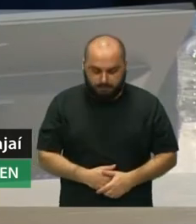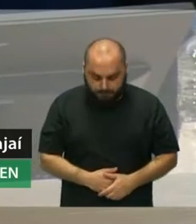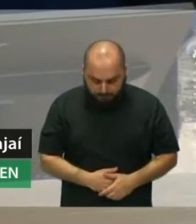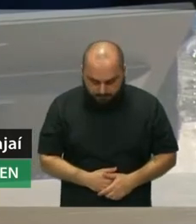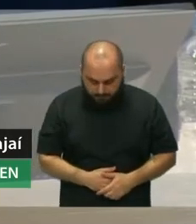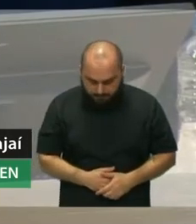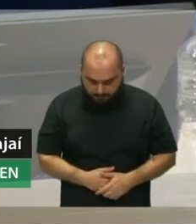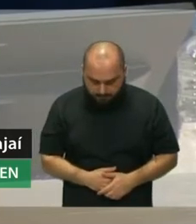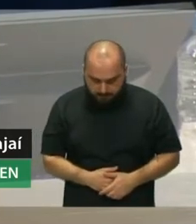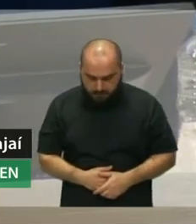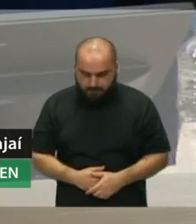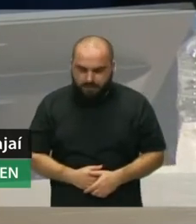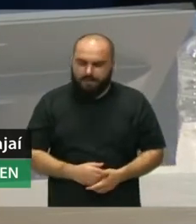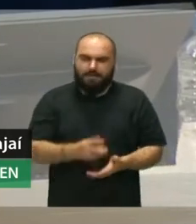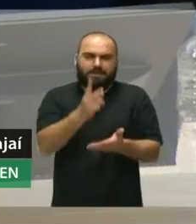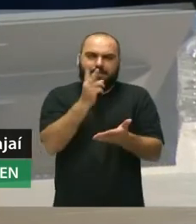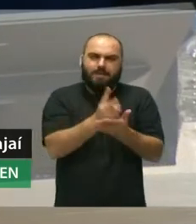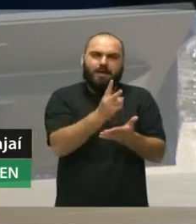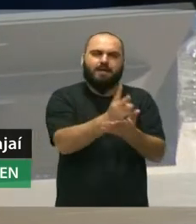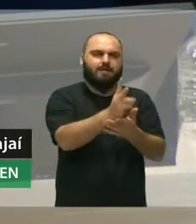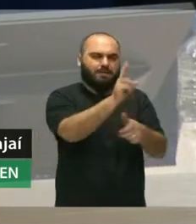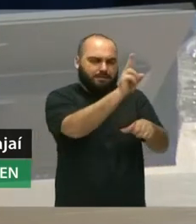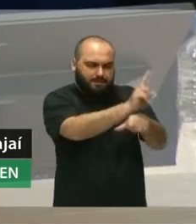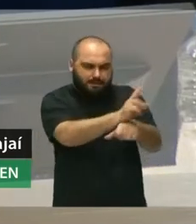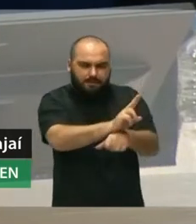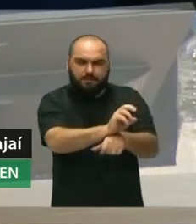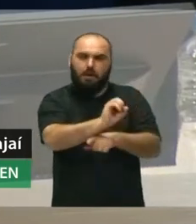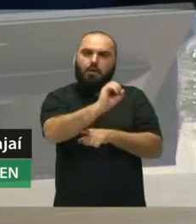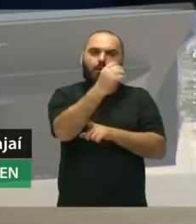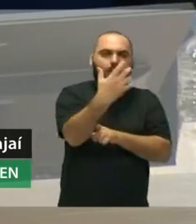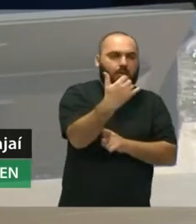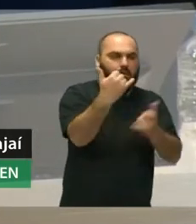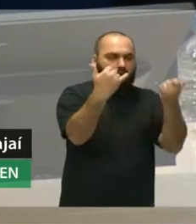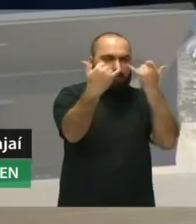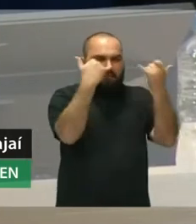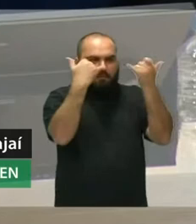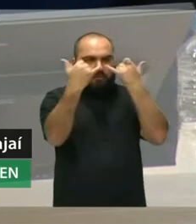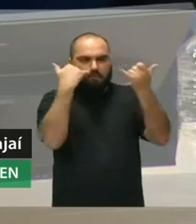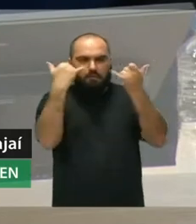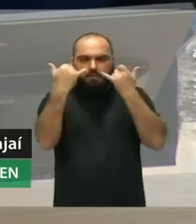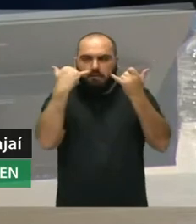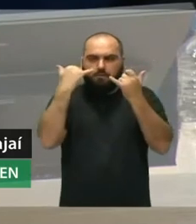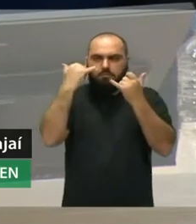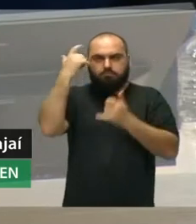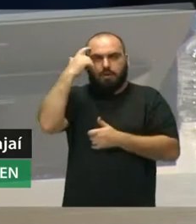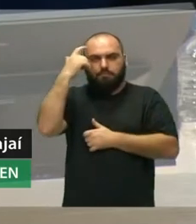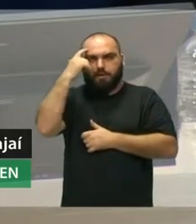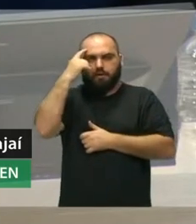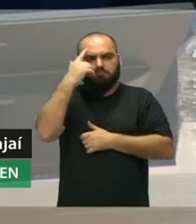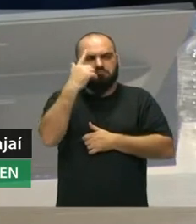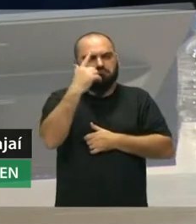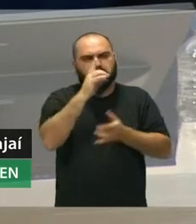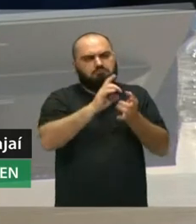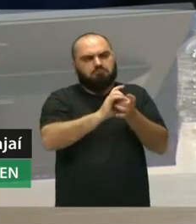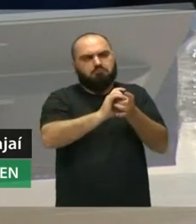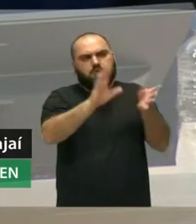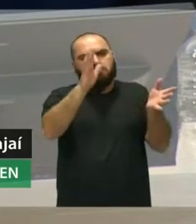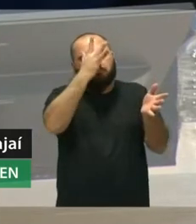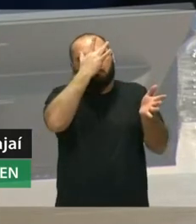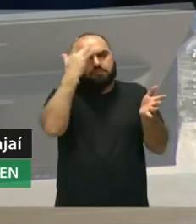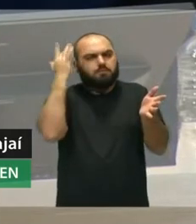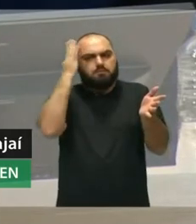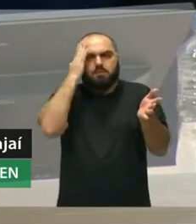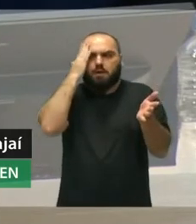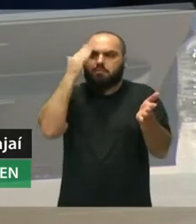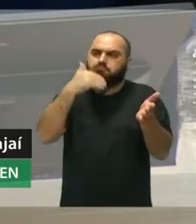Fiscalizar e até, às vezes, processar. Qualquer um pode fazer isso. Isso é muito normal, nós entrarmos com um